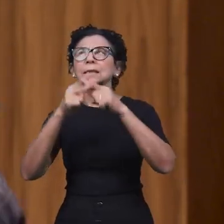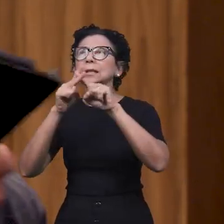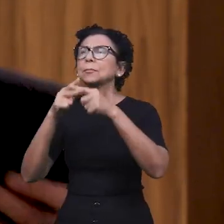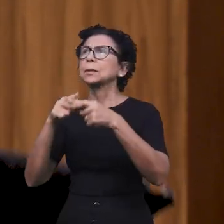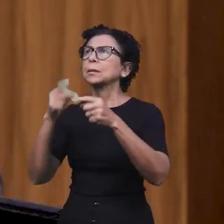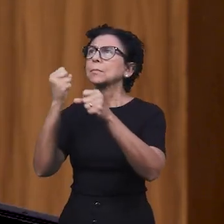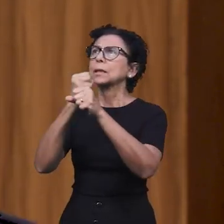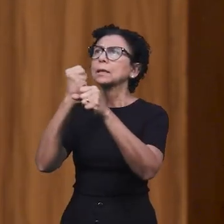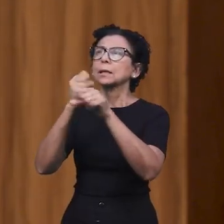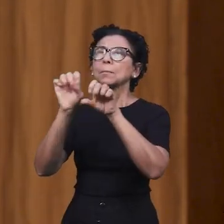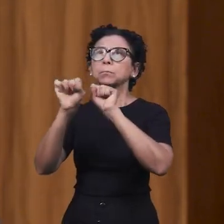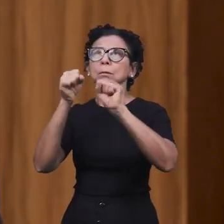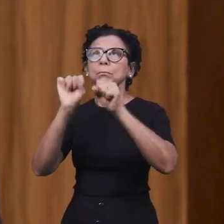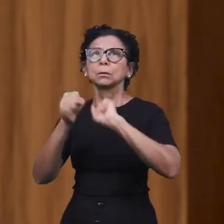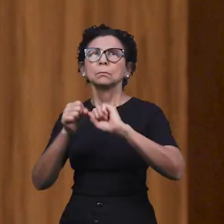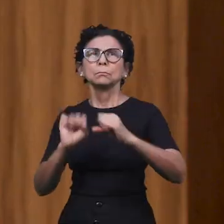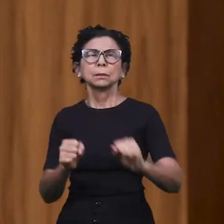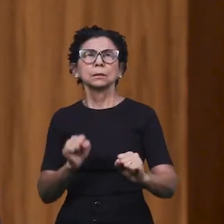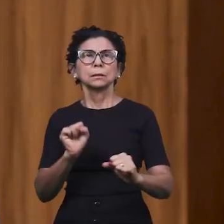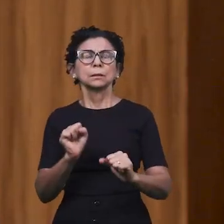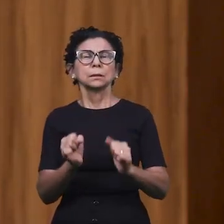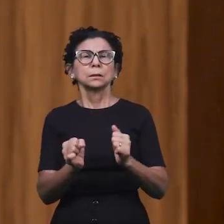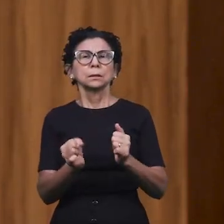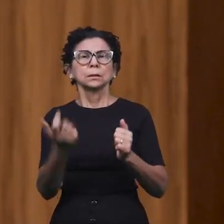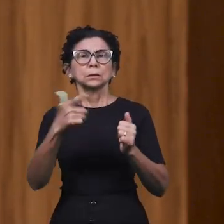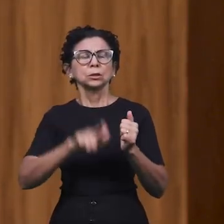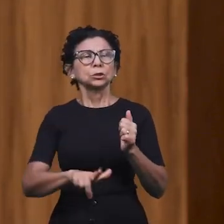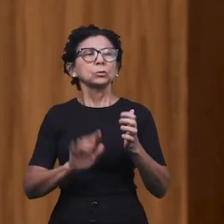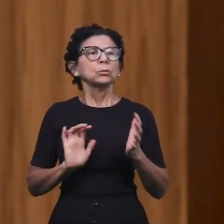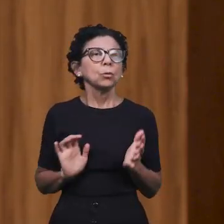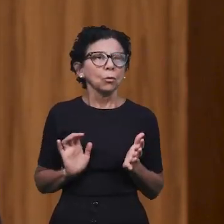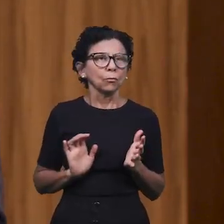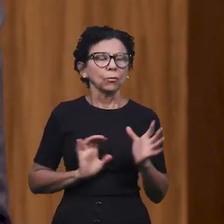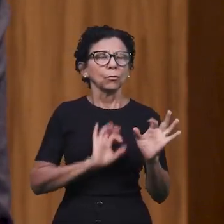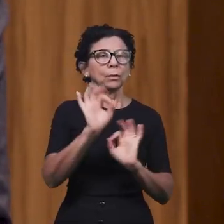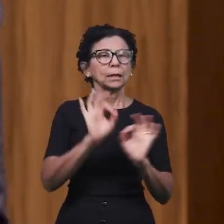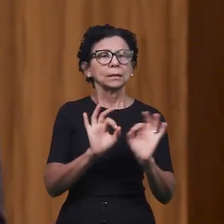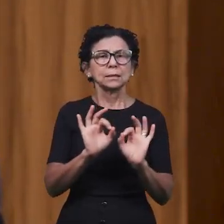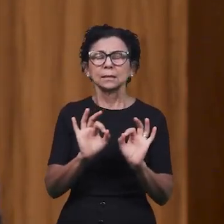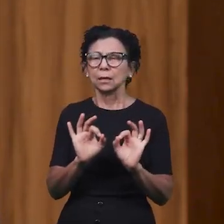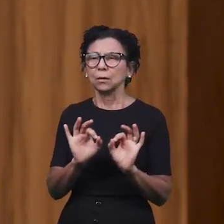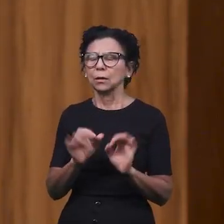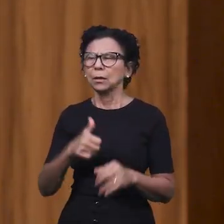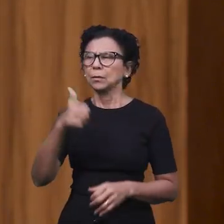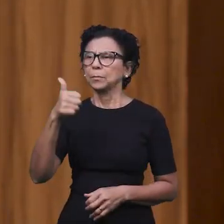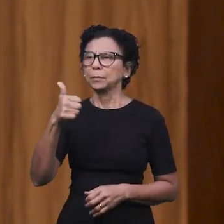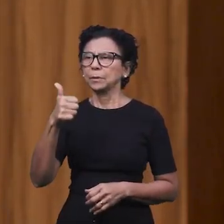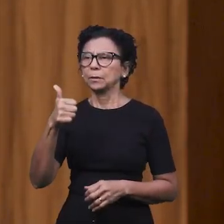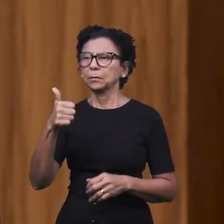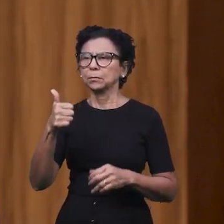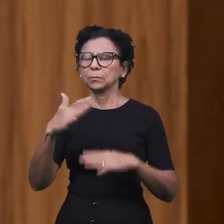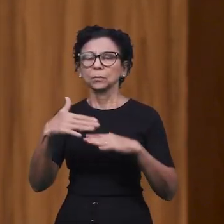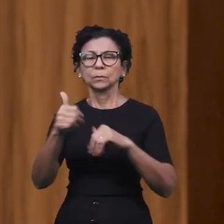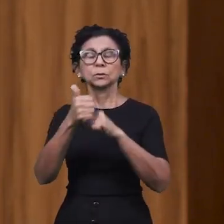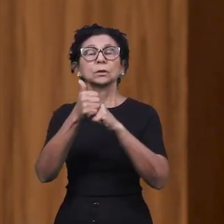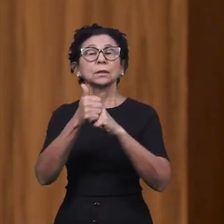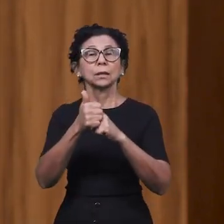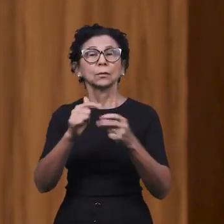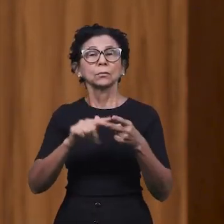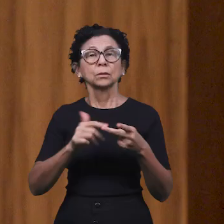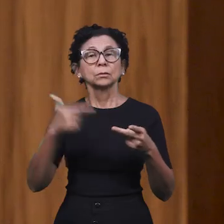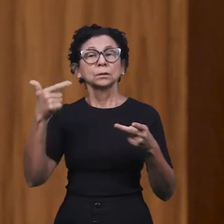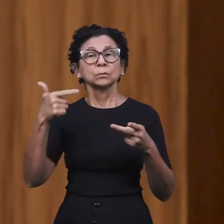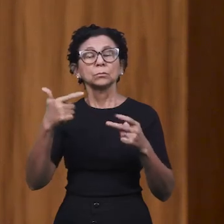com a cozinha pronta. Como é que eu organizo isso? Quem entra primeiro? Quem vai depois? Quanto tempo isso vai durar? Então,